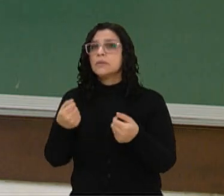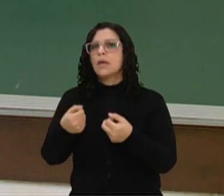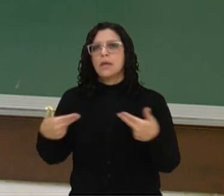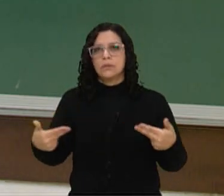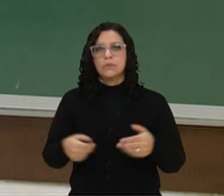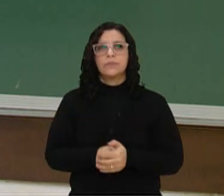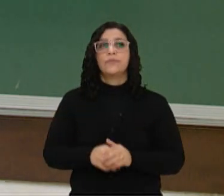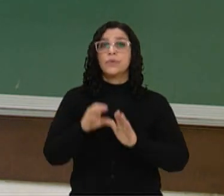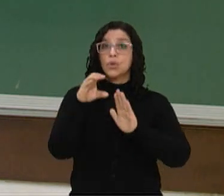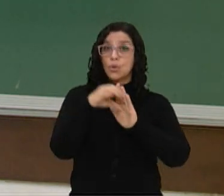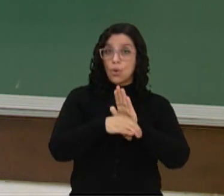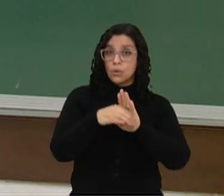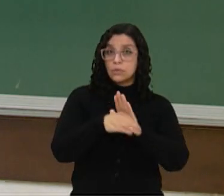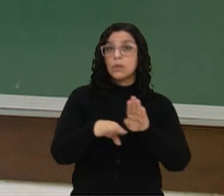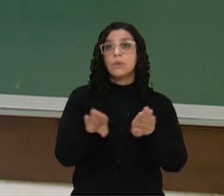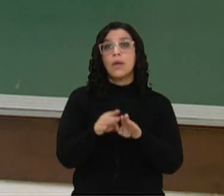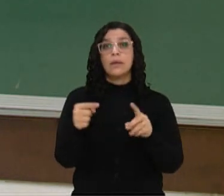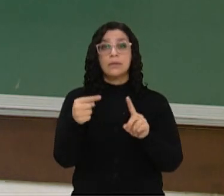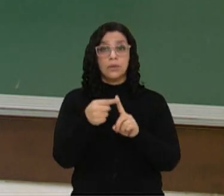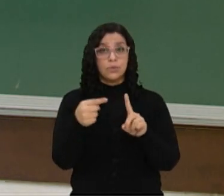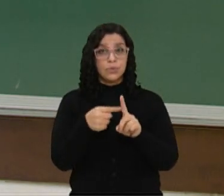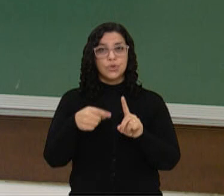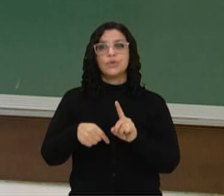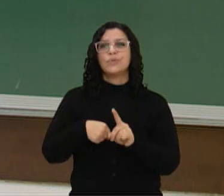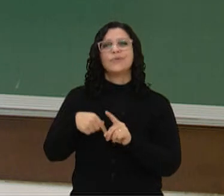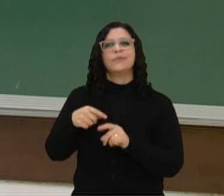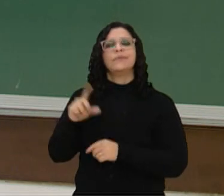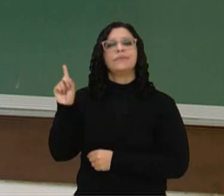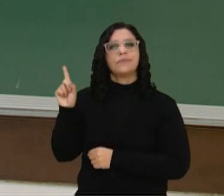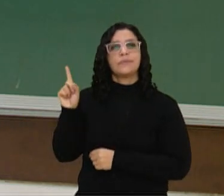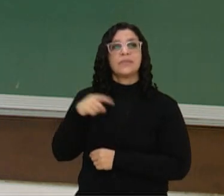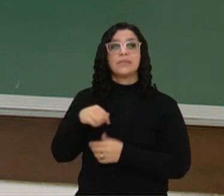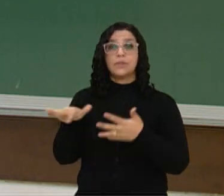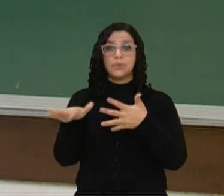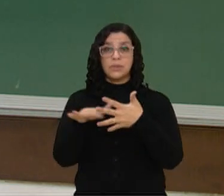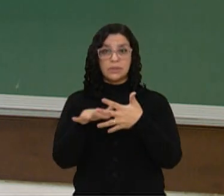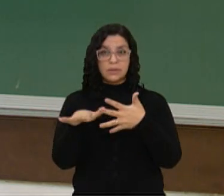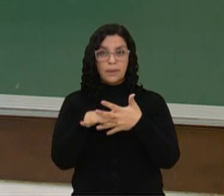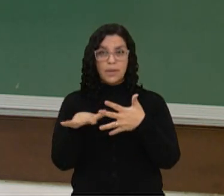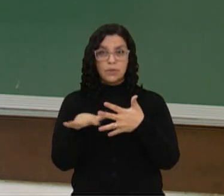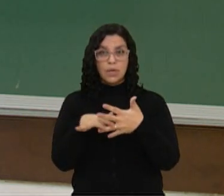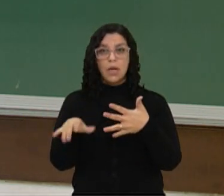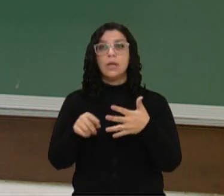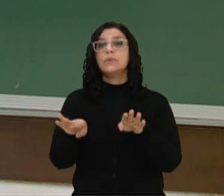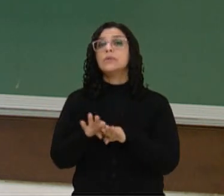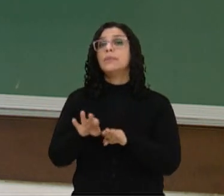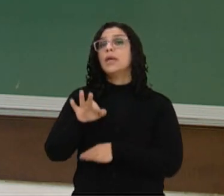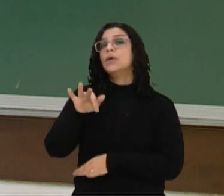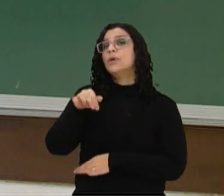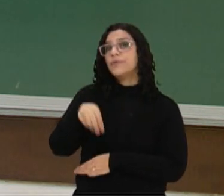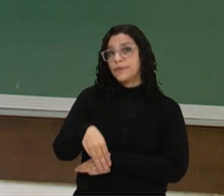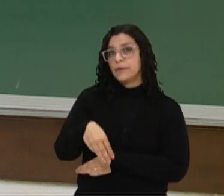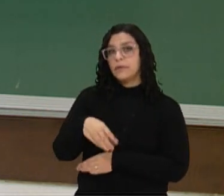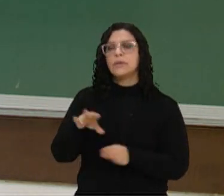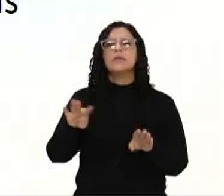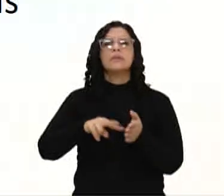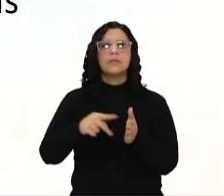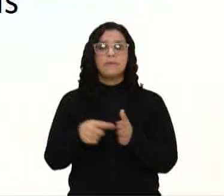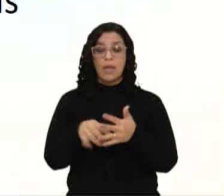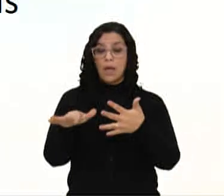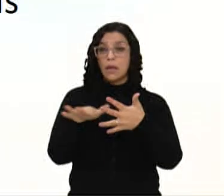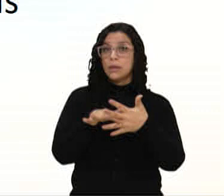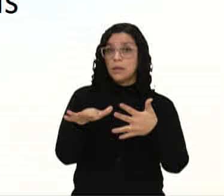com esses conceitos ali de tipos de consumo, vamos ter o intermediário e final. O intermediário ele